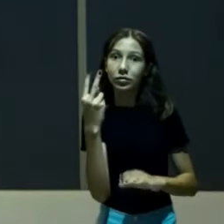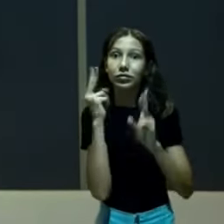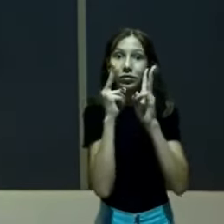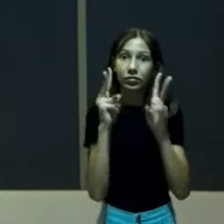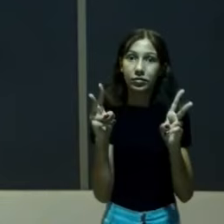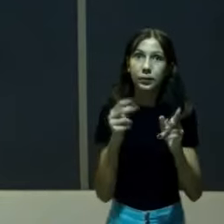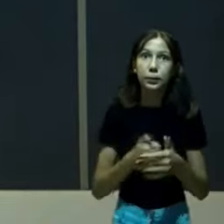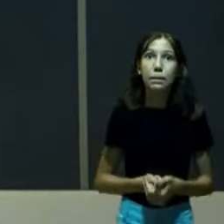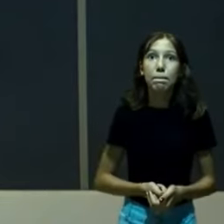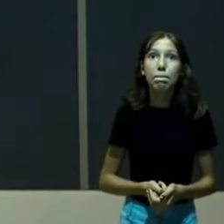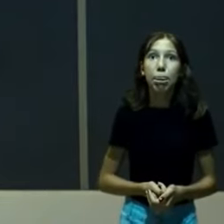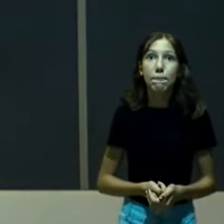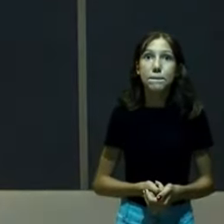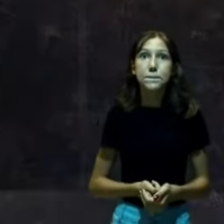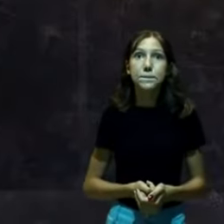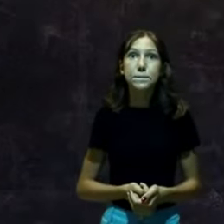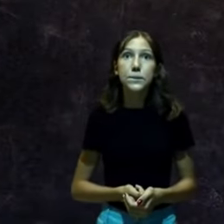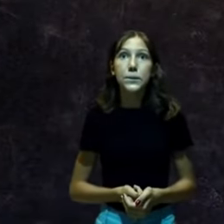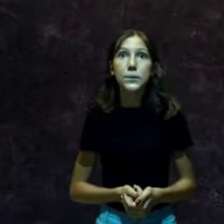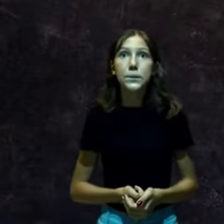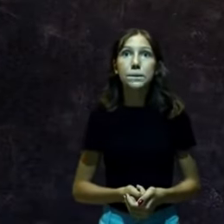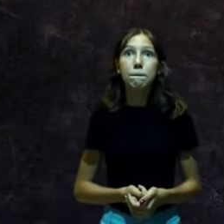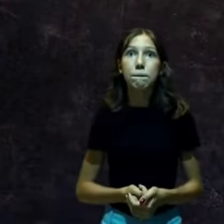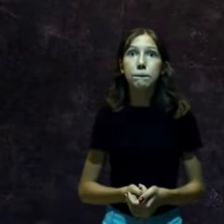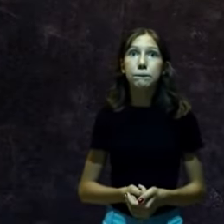Se conseguir colocar na tela, por favor.